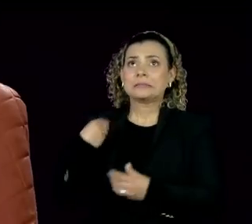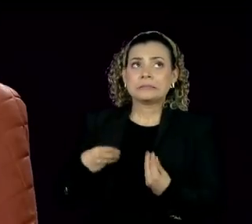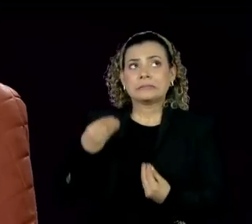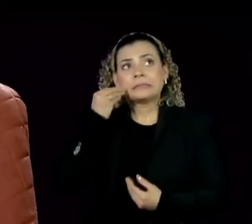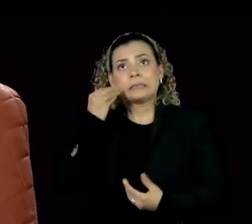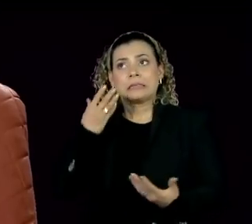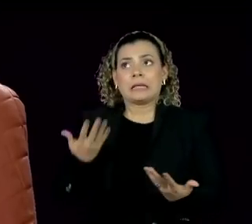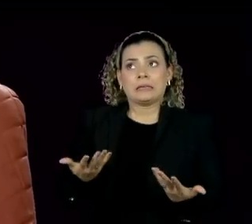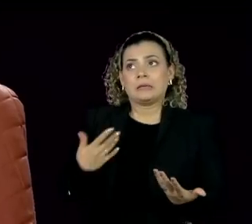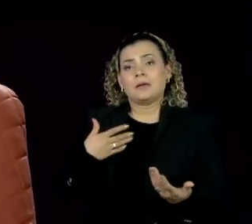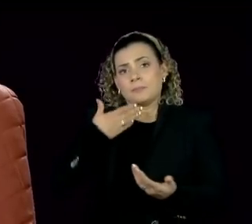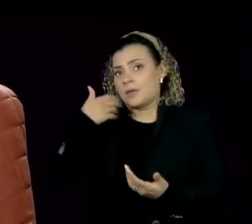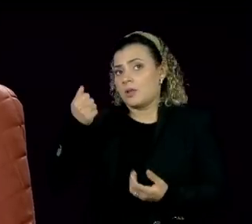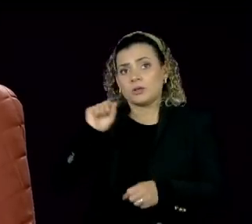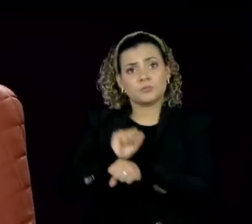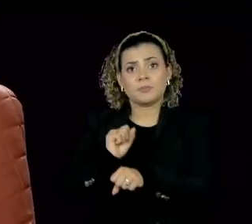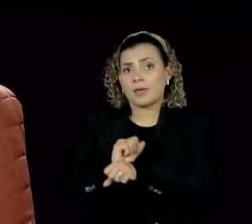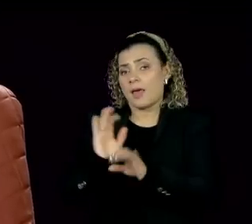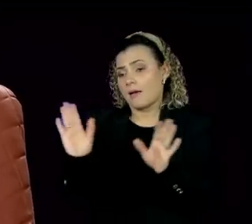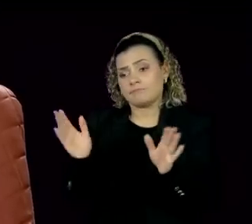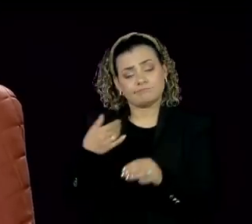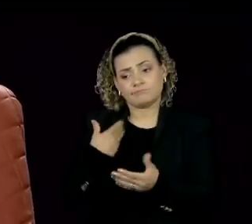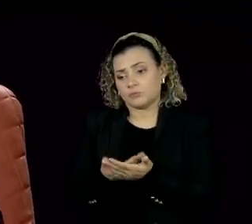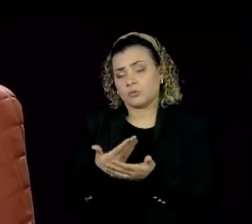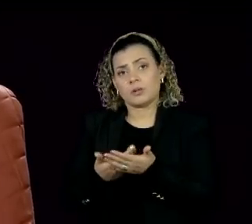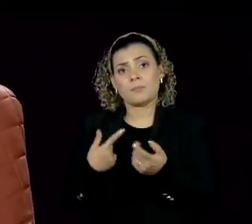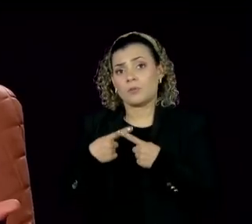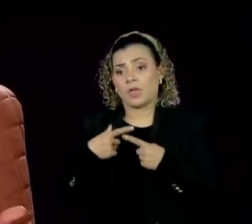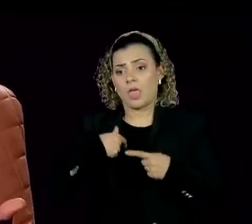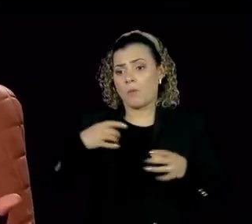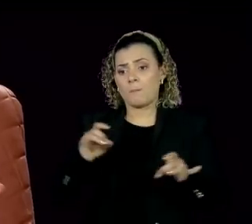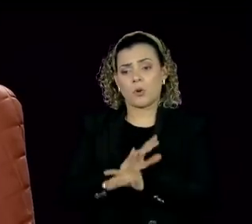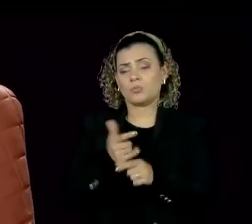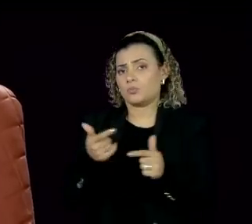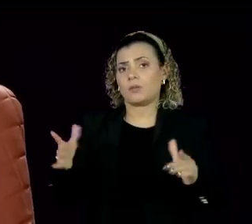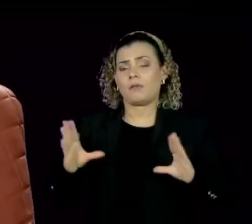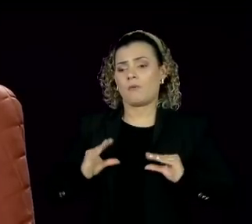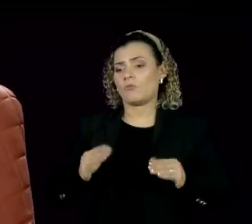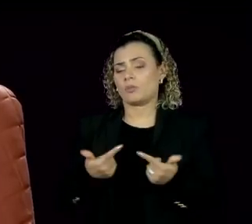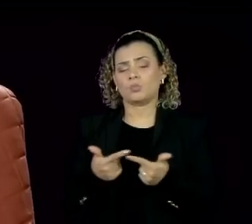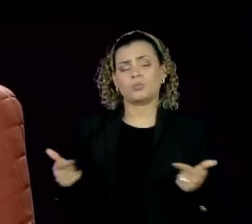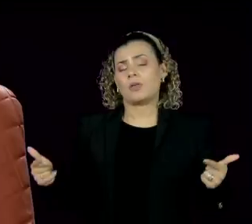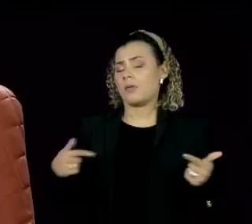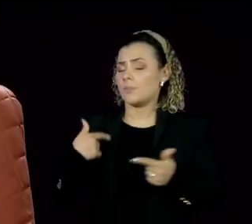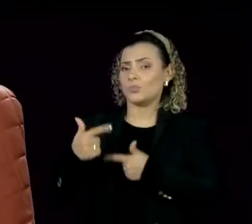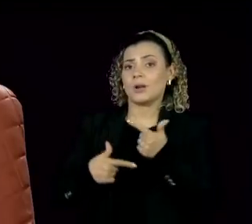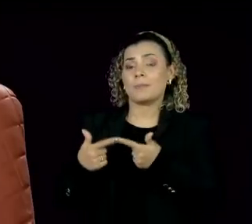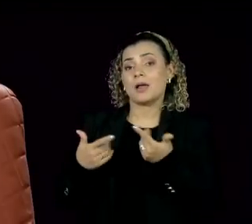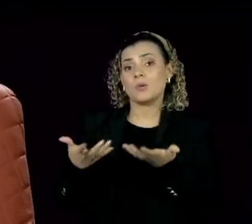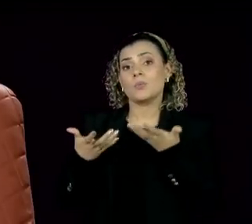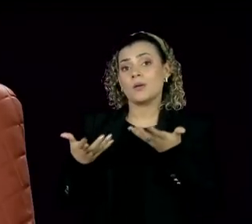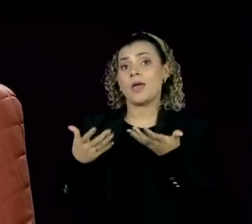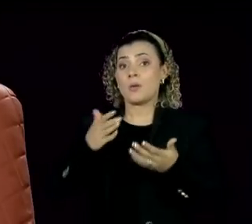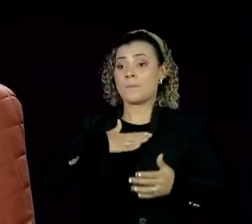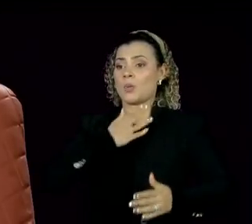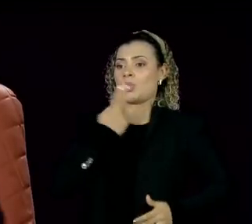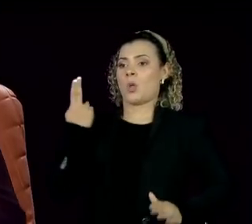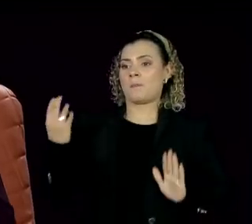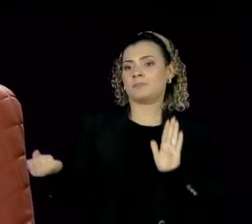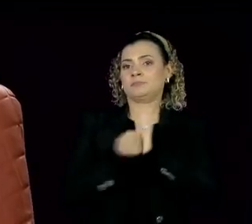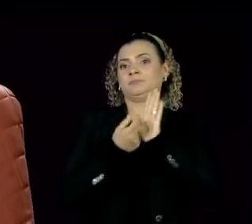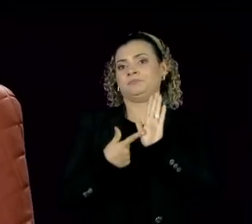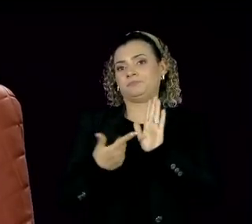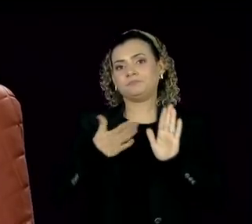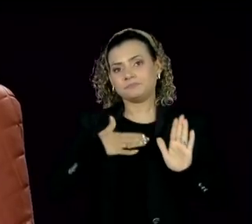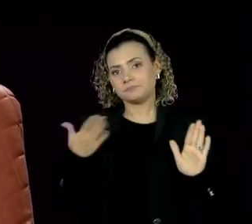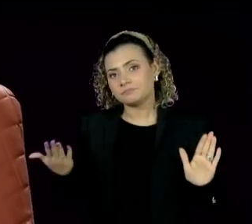arriscar, esperar as pessoas me esquecerem, porque eu não me sinto pronta para fazer um trabalho que é a minha assinatura. Vai ser a